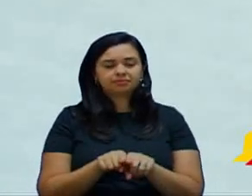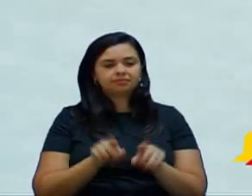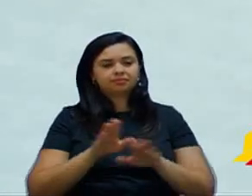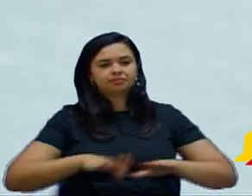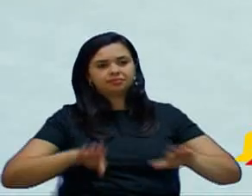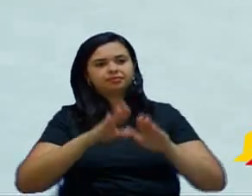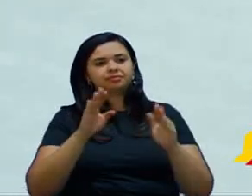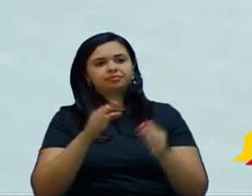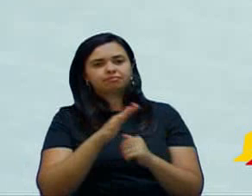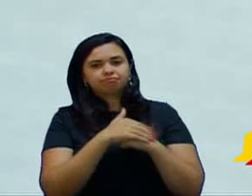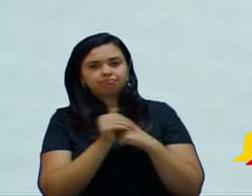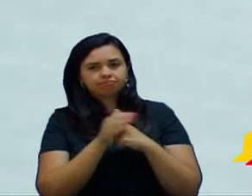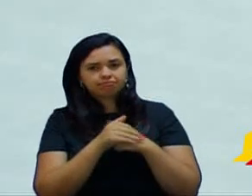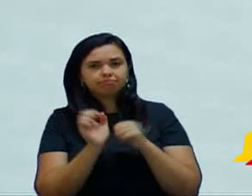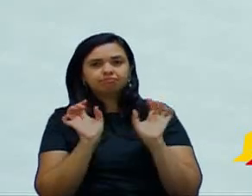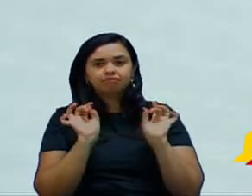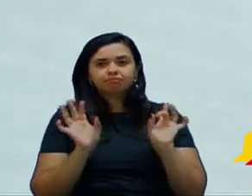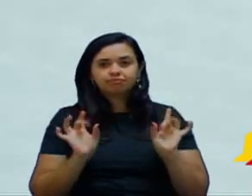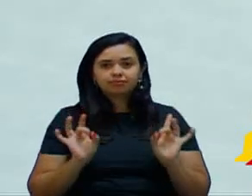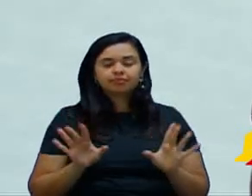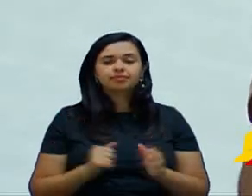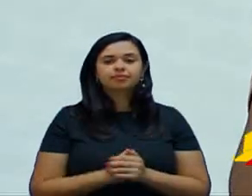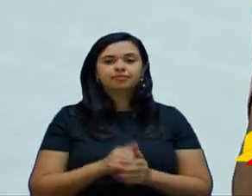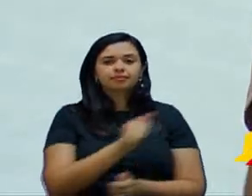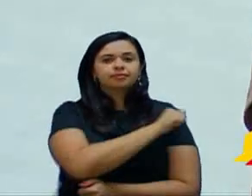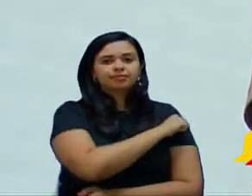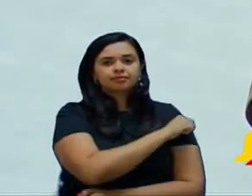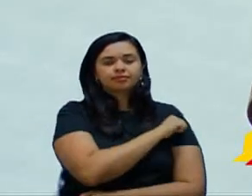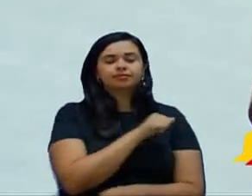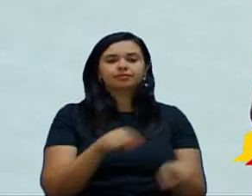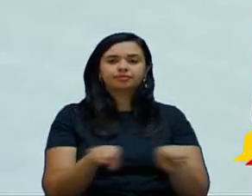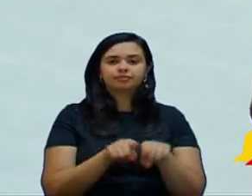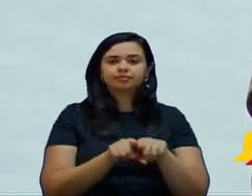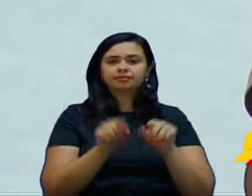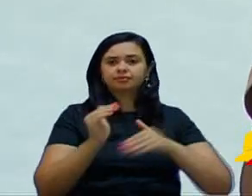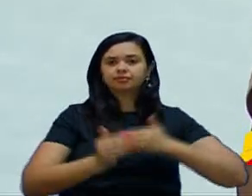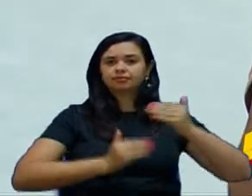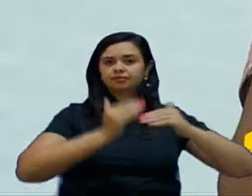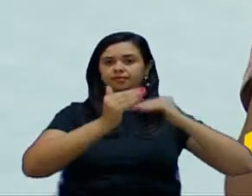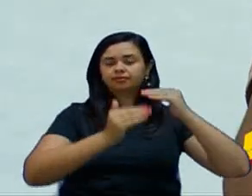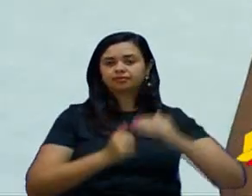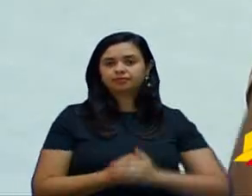um carinho especial ali com os alunos e têm tido um desenvolvimento